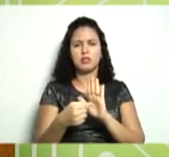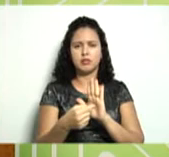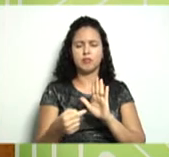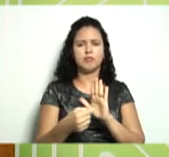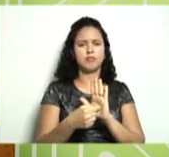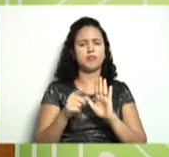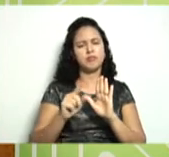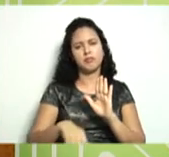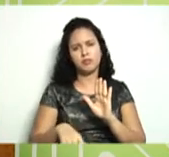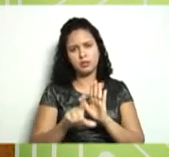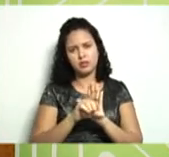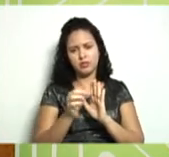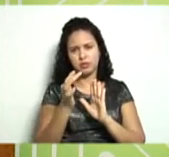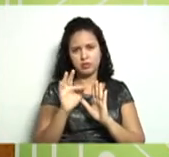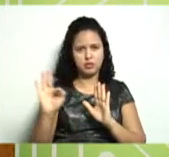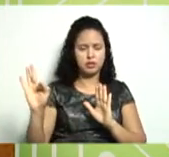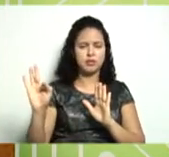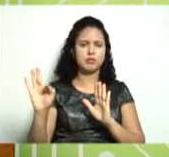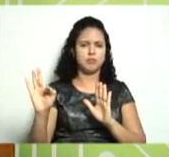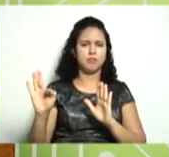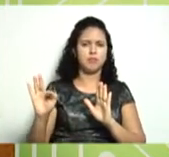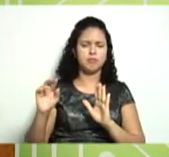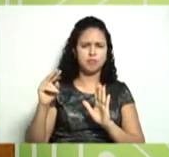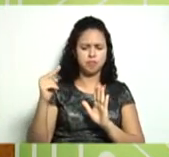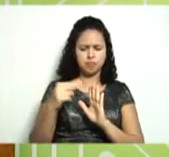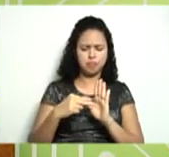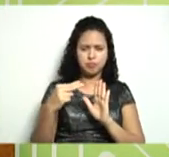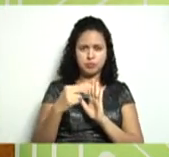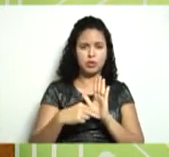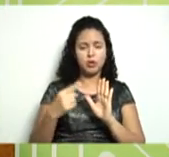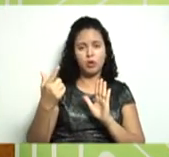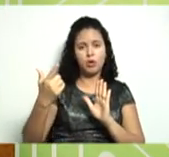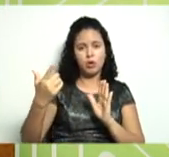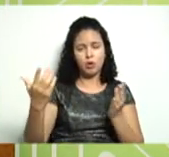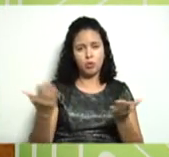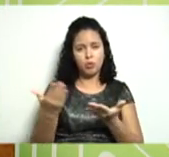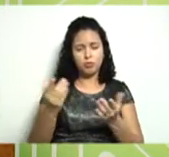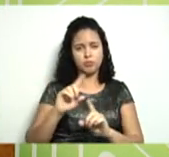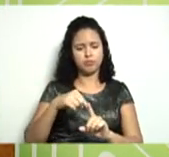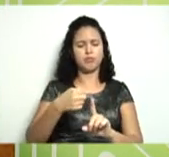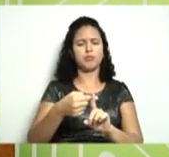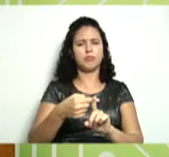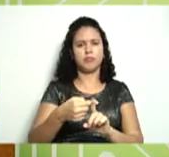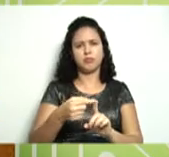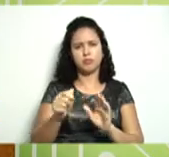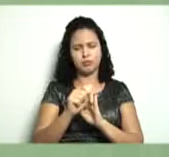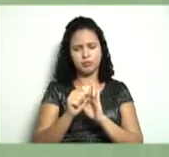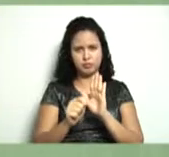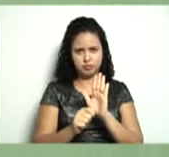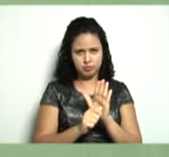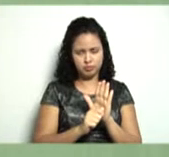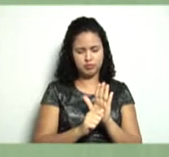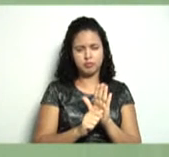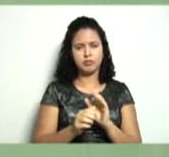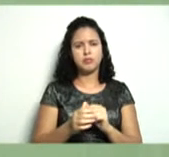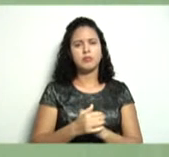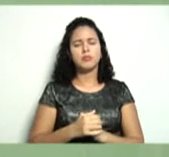lei federal, uma lei que nós estamos vendo e que hoje nós vamos ver mais artigos sobre ela. Vamos